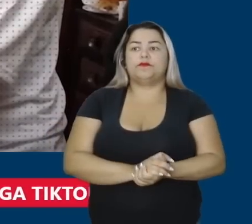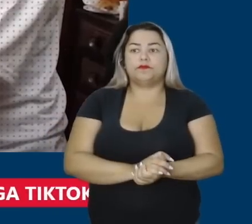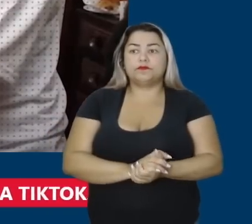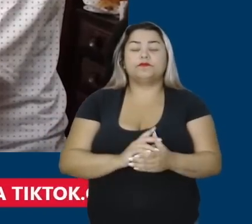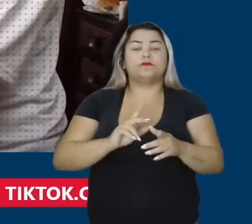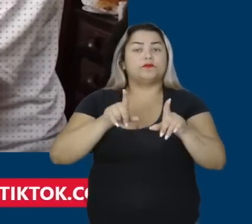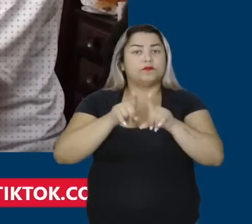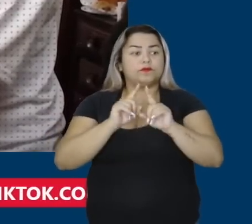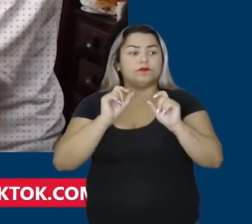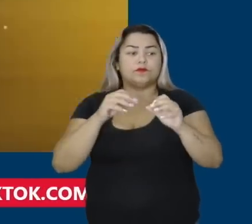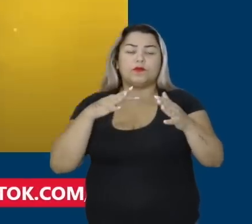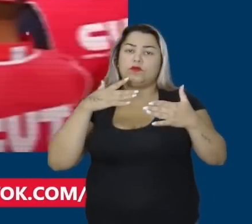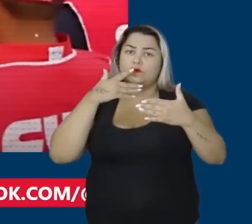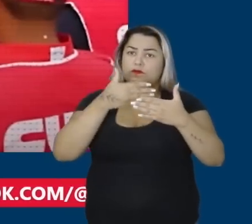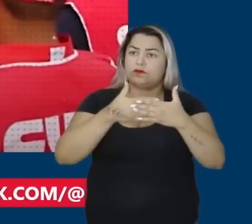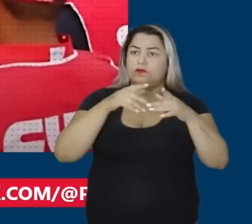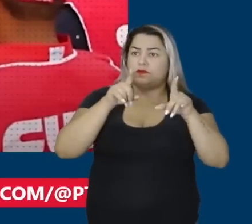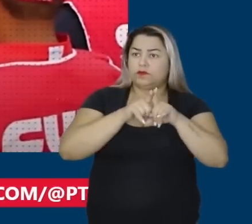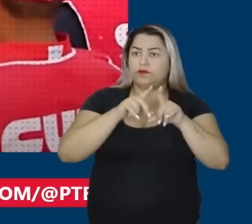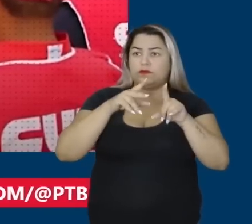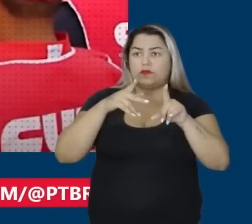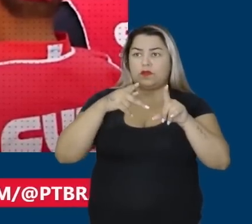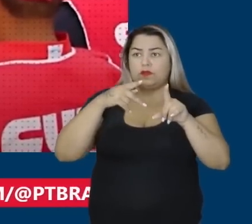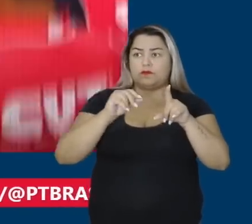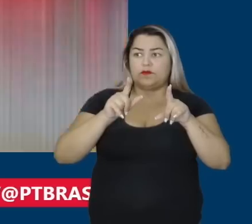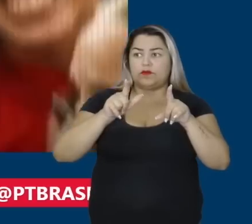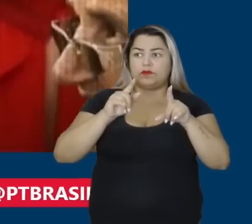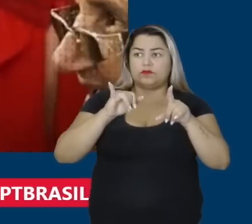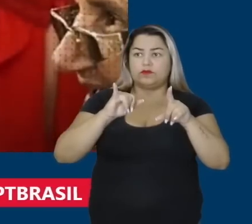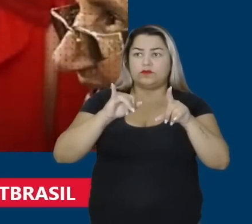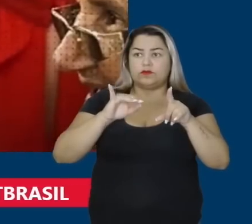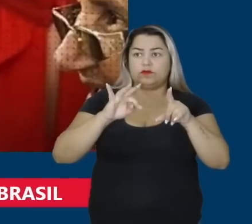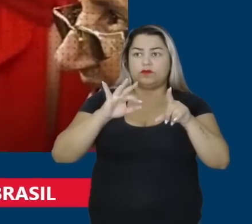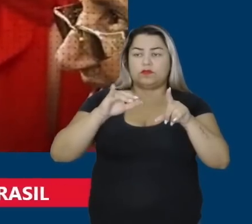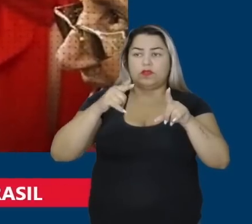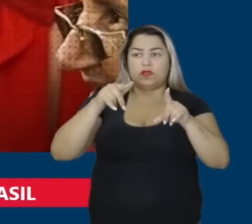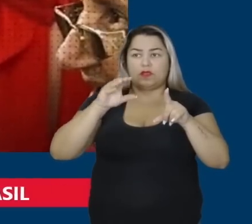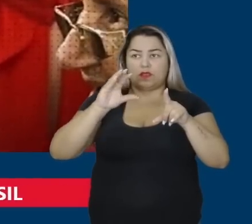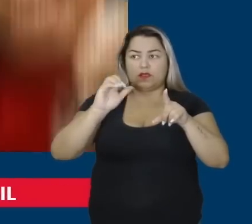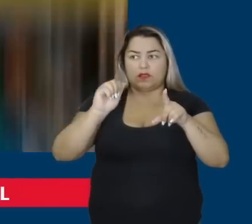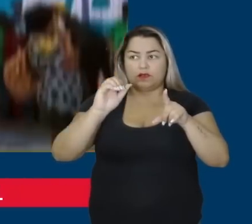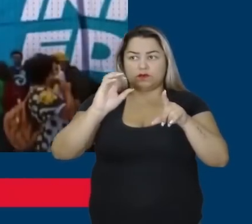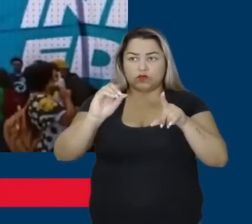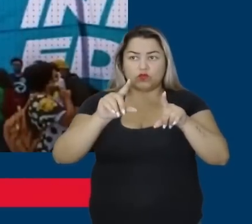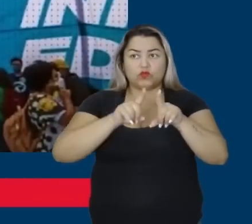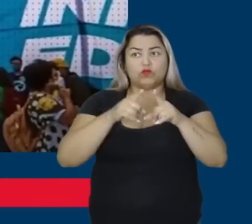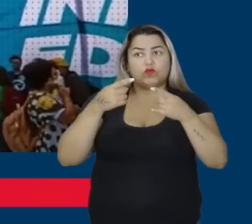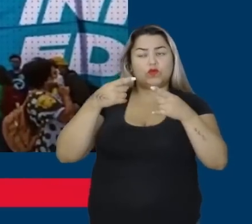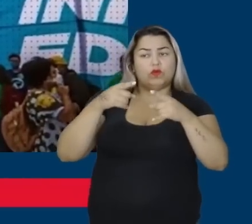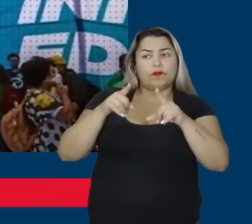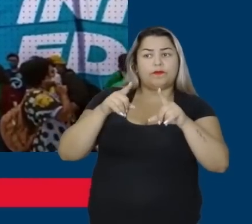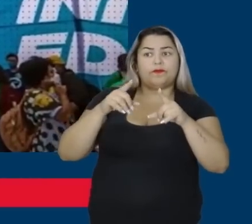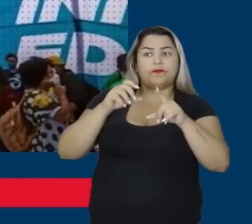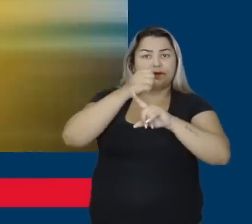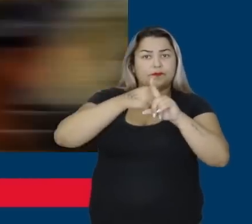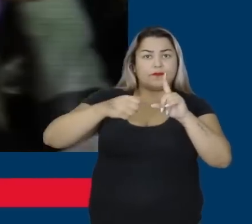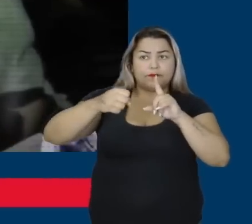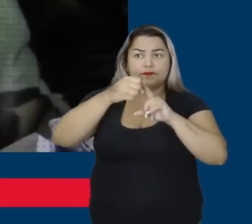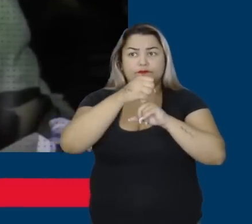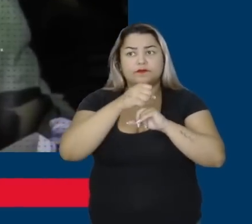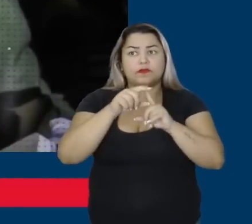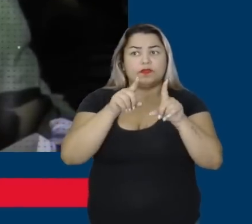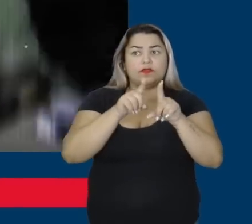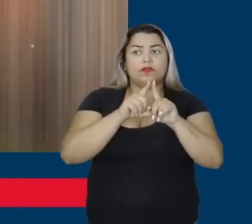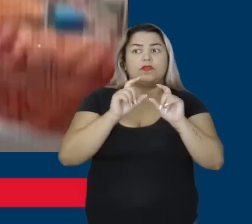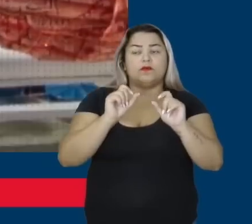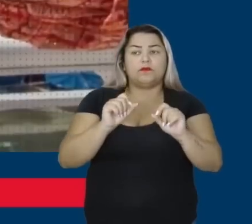tarefas impõem avançar na politização das conquistas junto ao povo e à sociedade em geral. Para isso é preciso avançar na formação